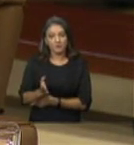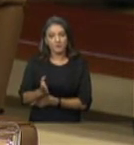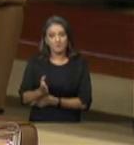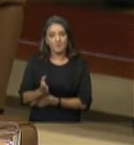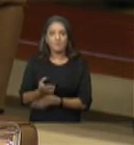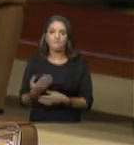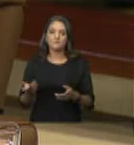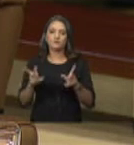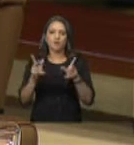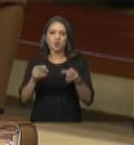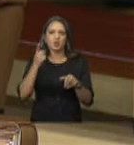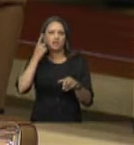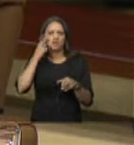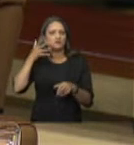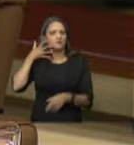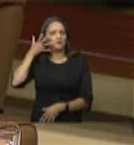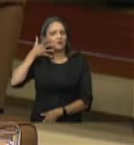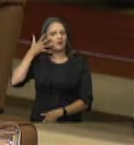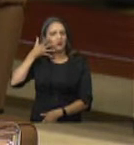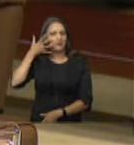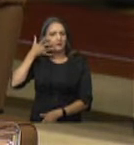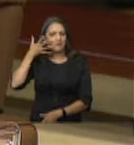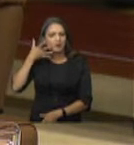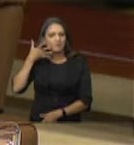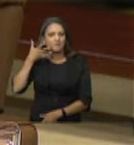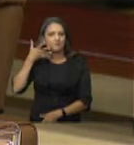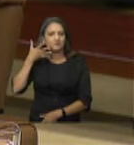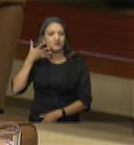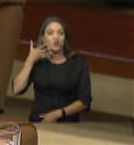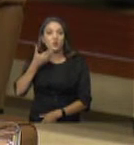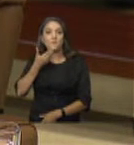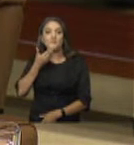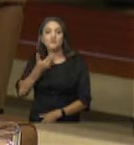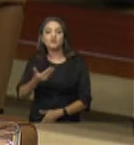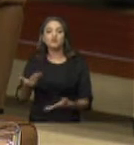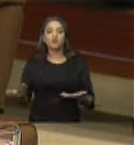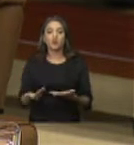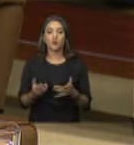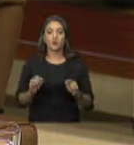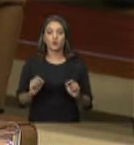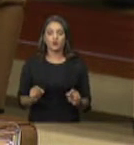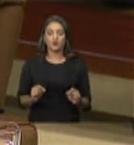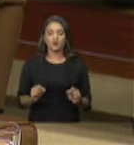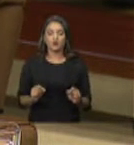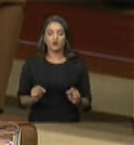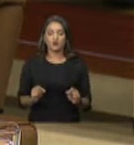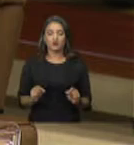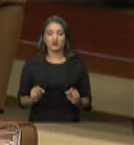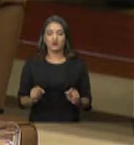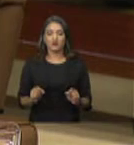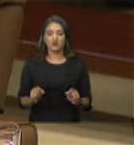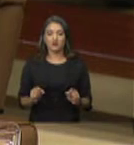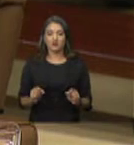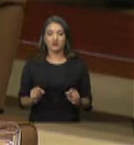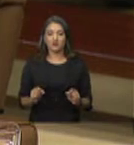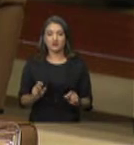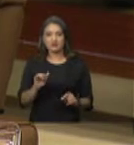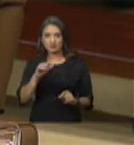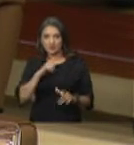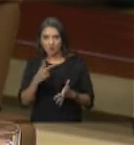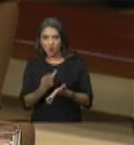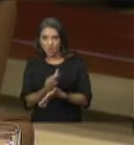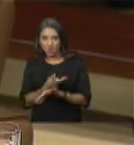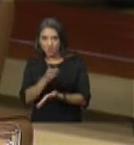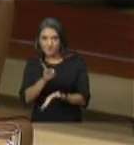se percebeu da sustentação oral o que aqui se almeja é acelerar-se se houver de